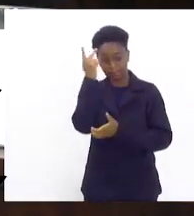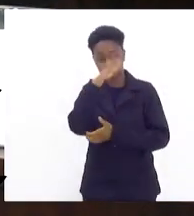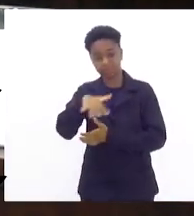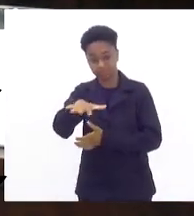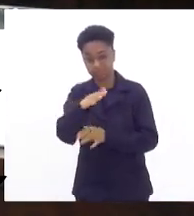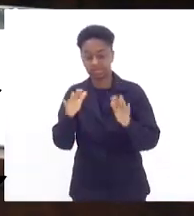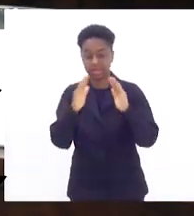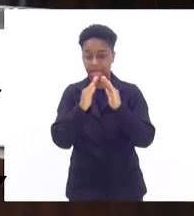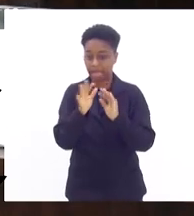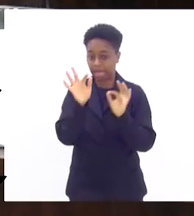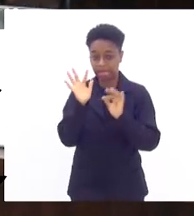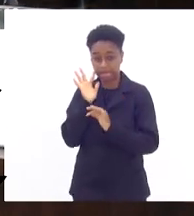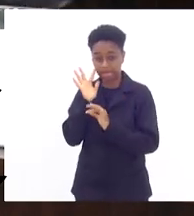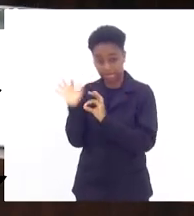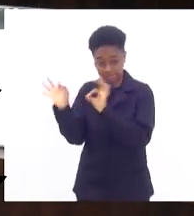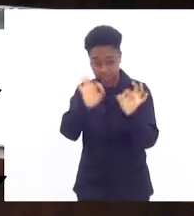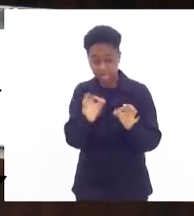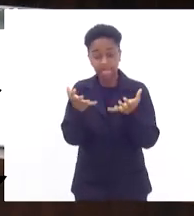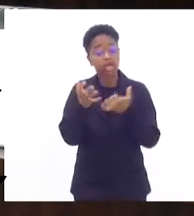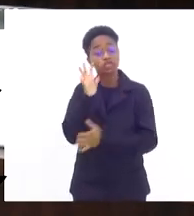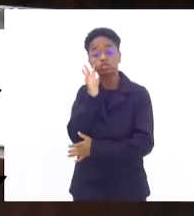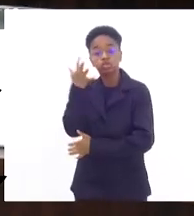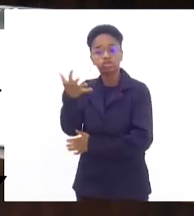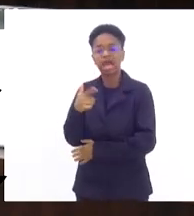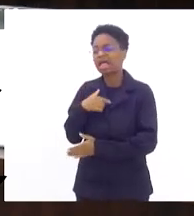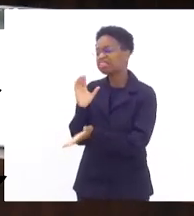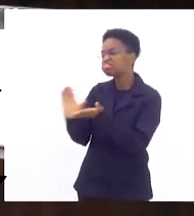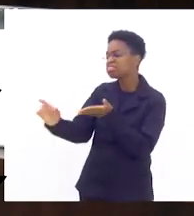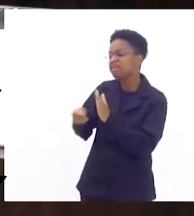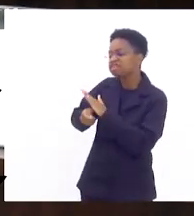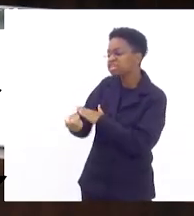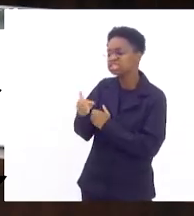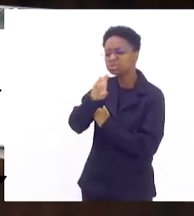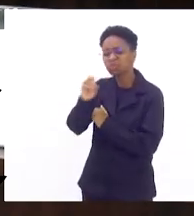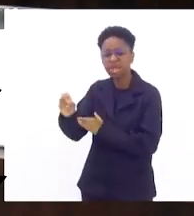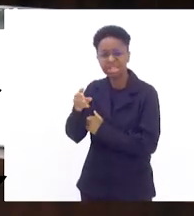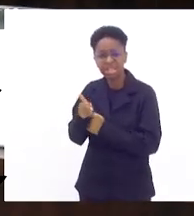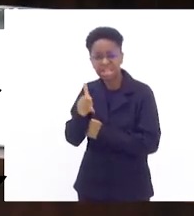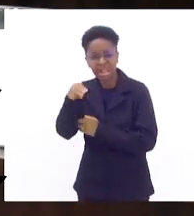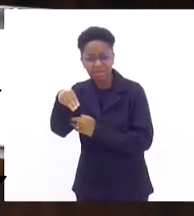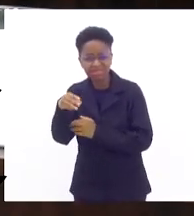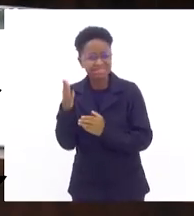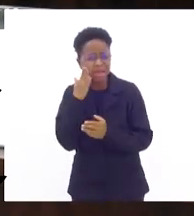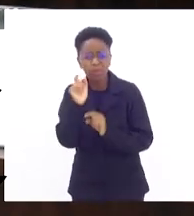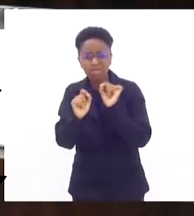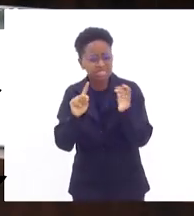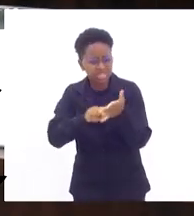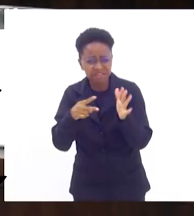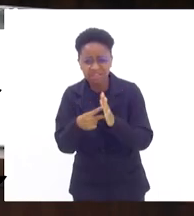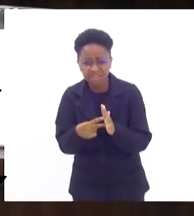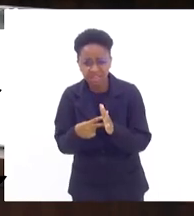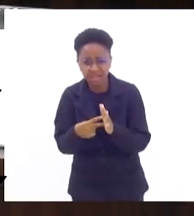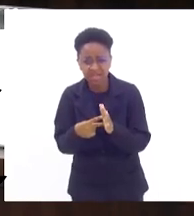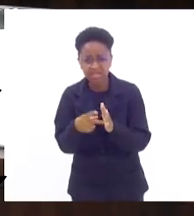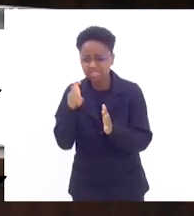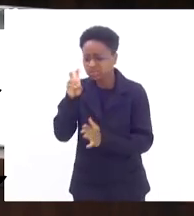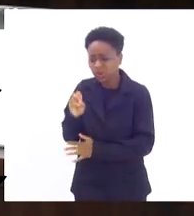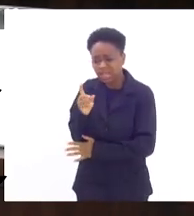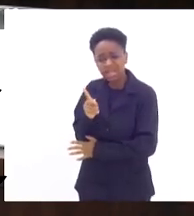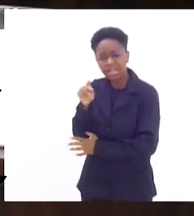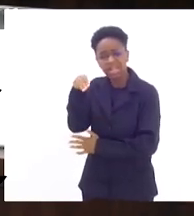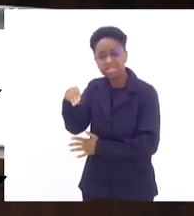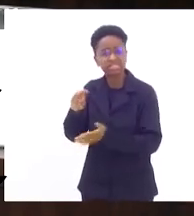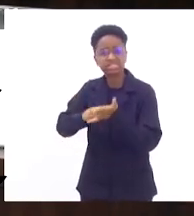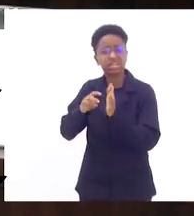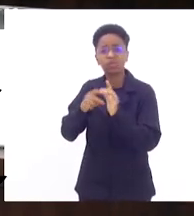aqui, vocês querem solução. Ah, vai investir 50 quilômetros. Você sabe o que 50 quilômetros significa? 50 quilômetros significa talvez